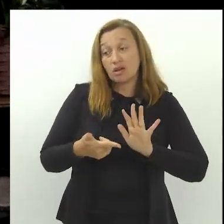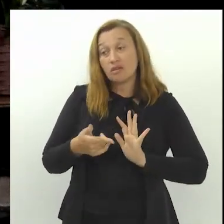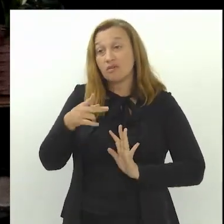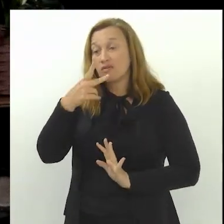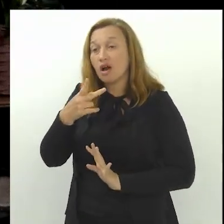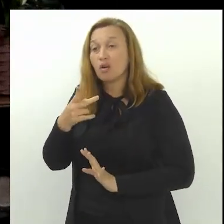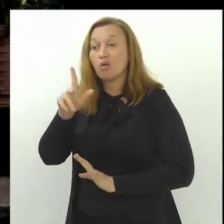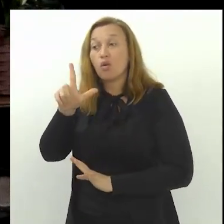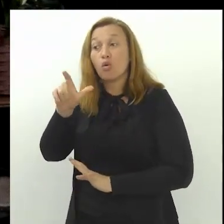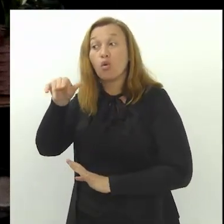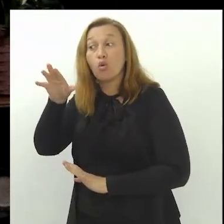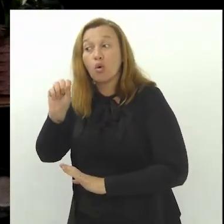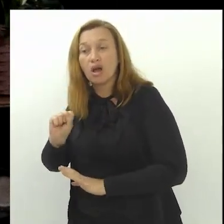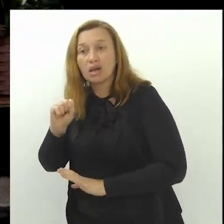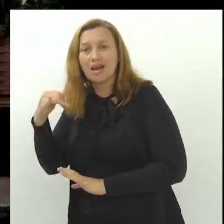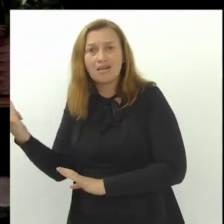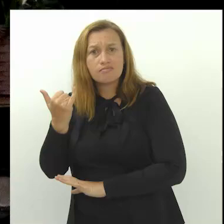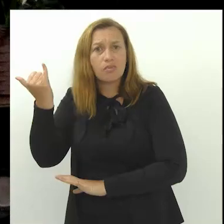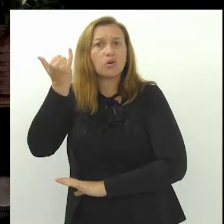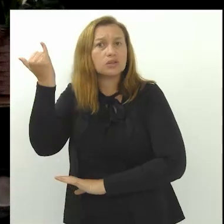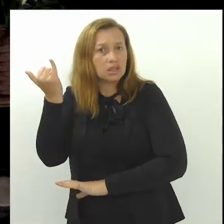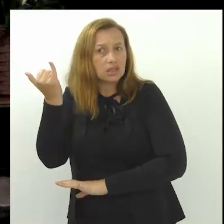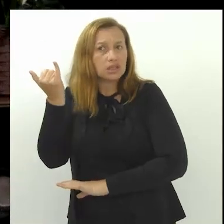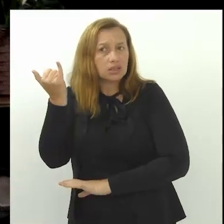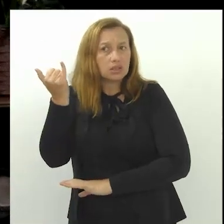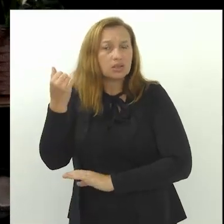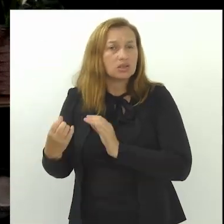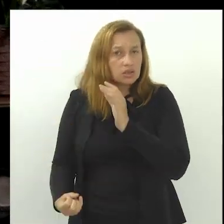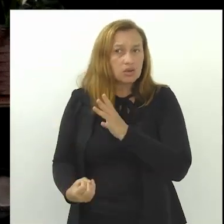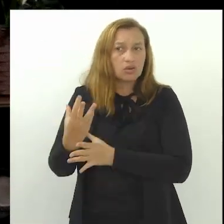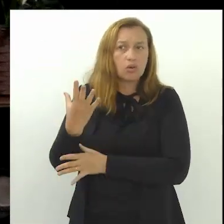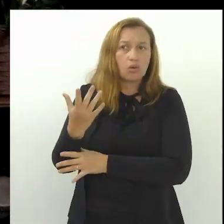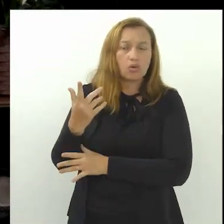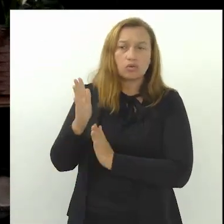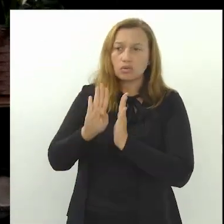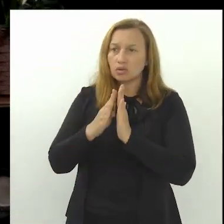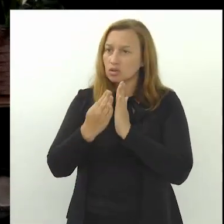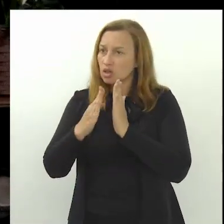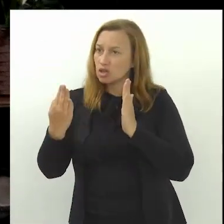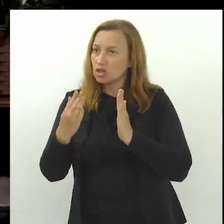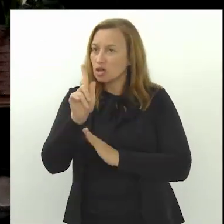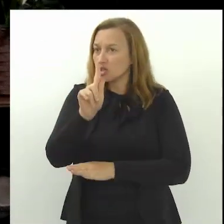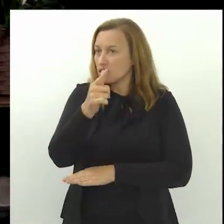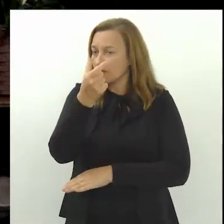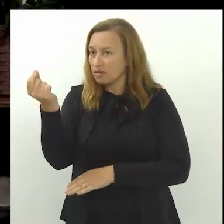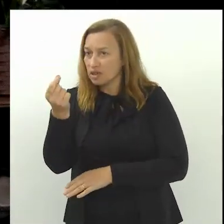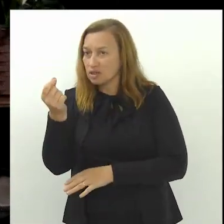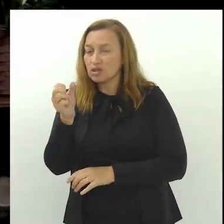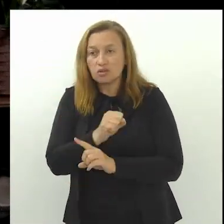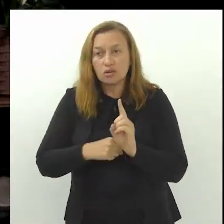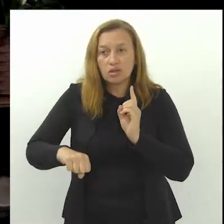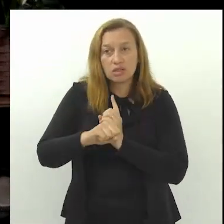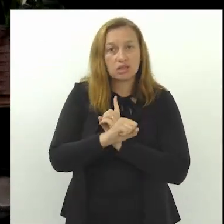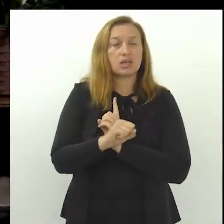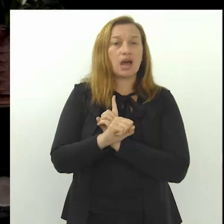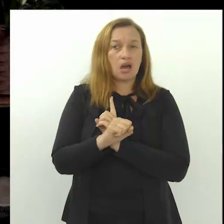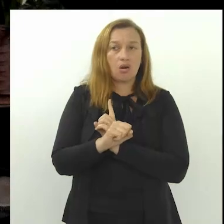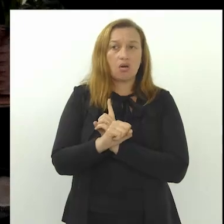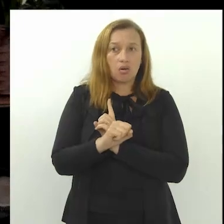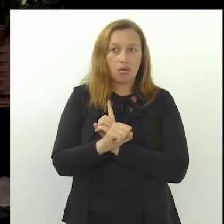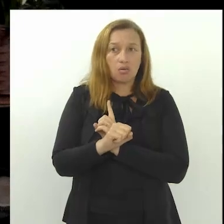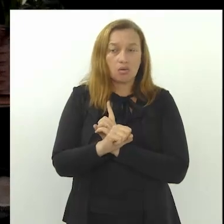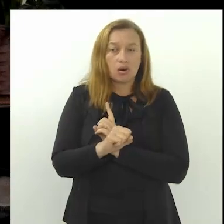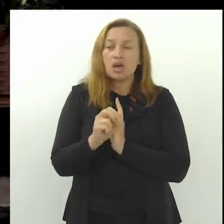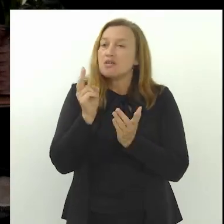levo para o Lucas, né? A importância daquilo que se construiu enquanto agenda no G20 social e o seu